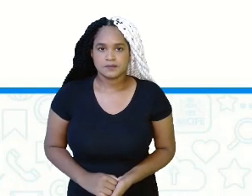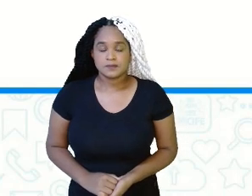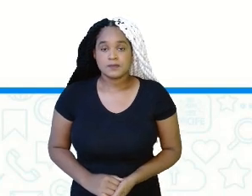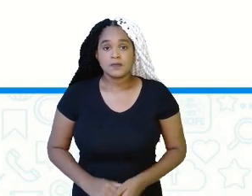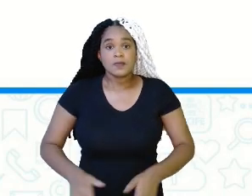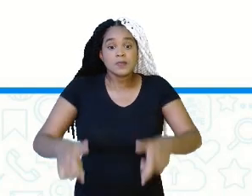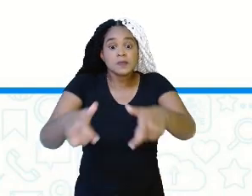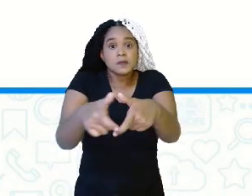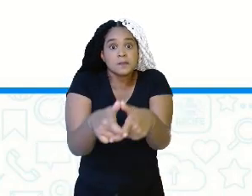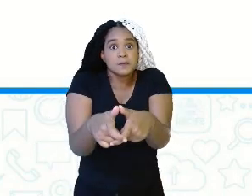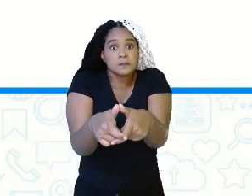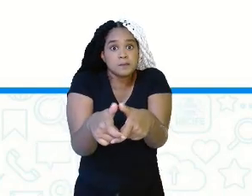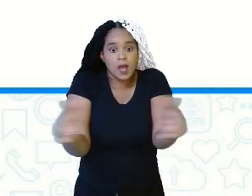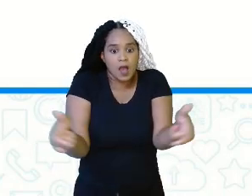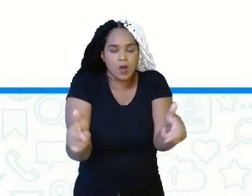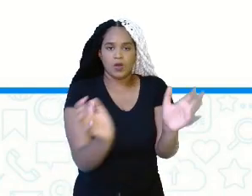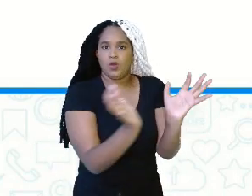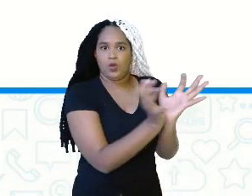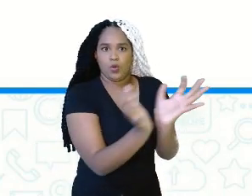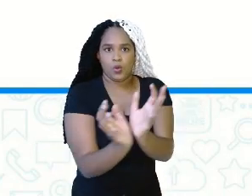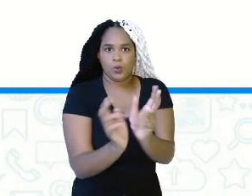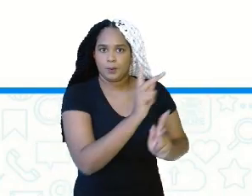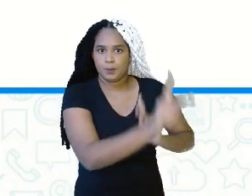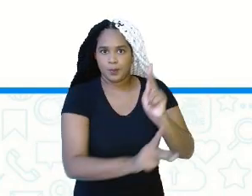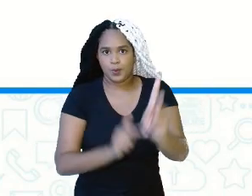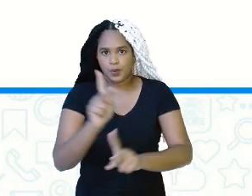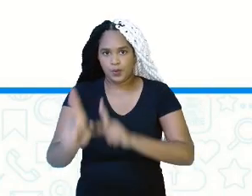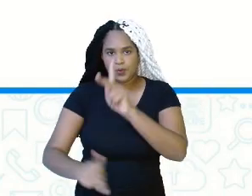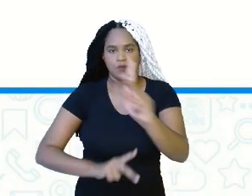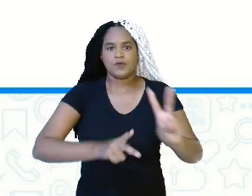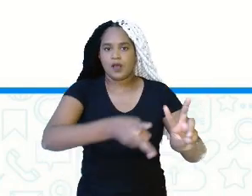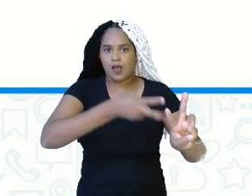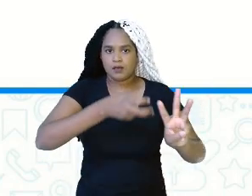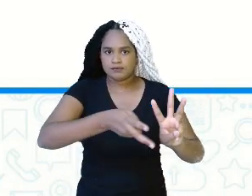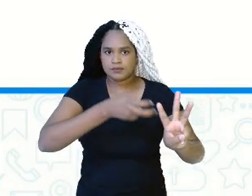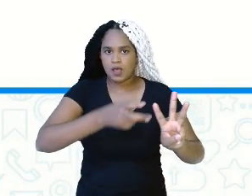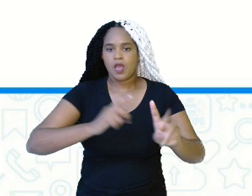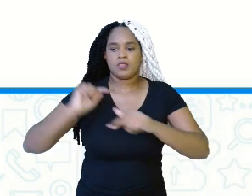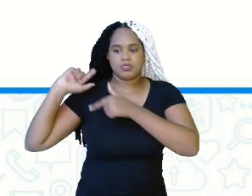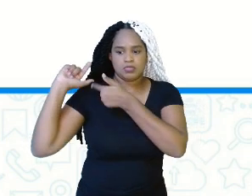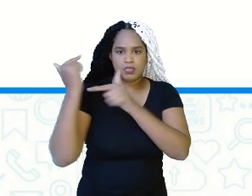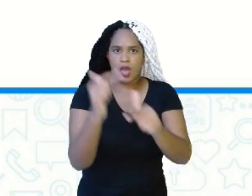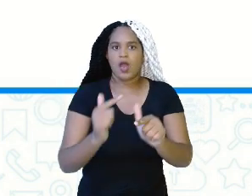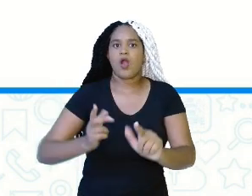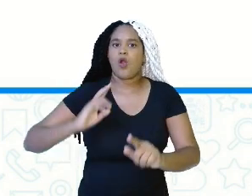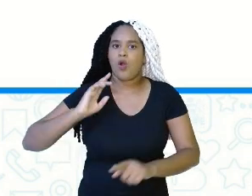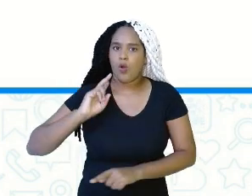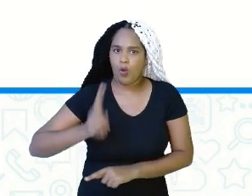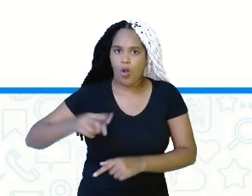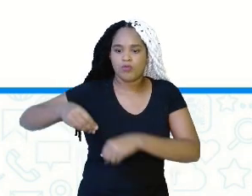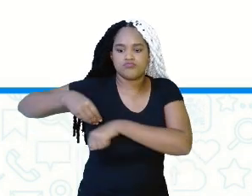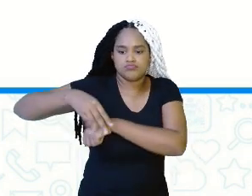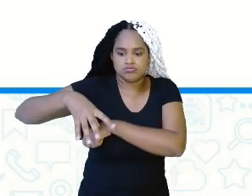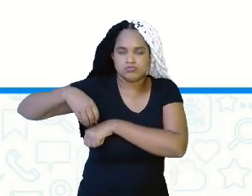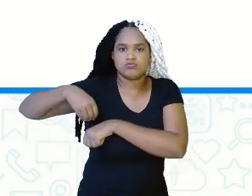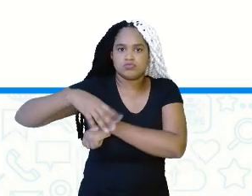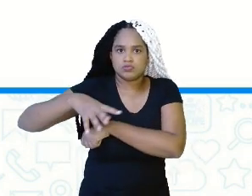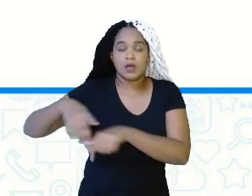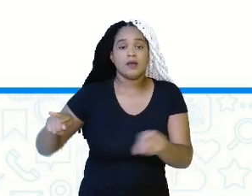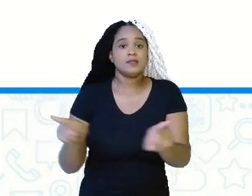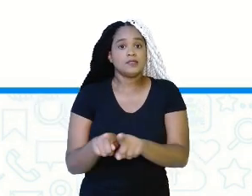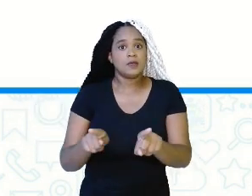A maioria dos povos indígenas ainda cultiva bastante as suas tradições e